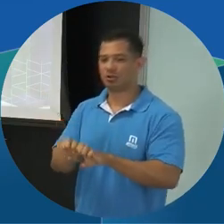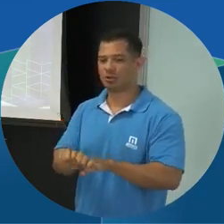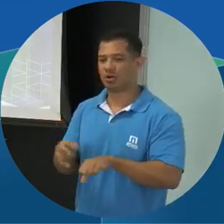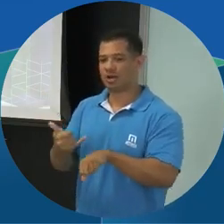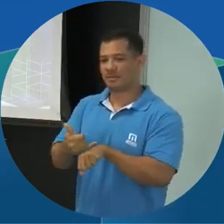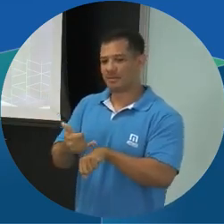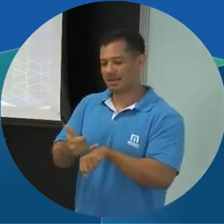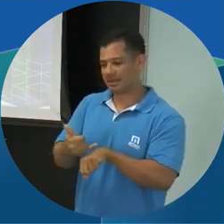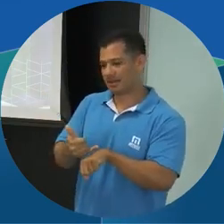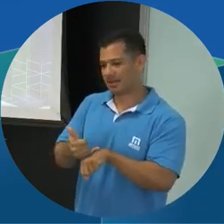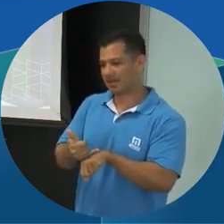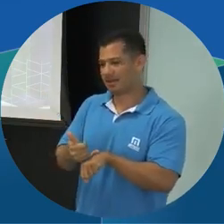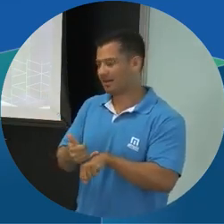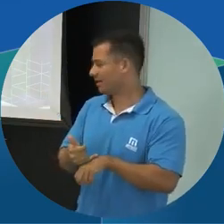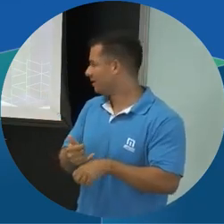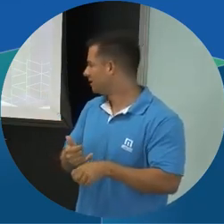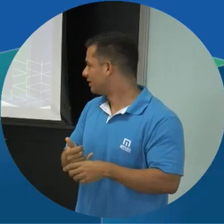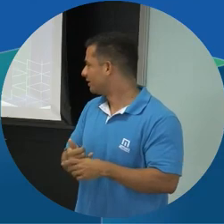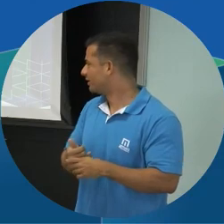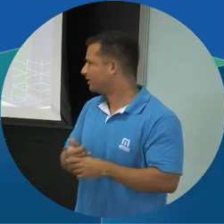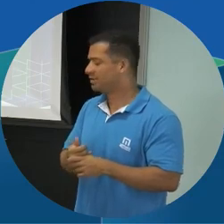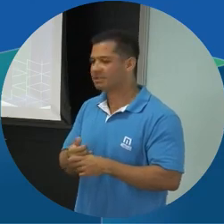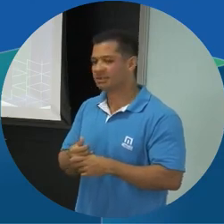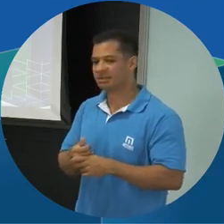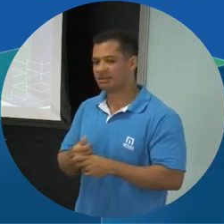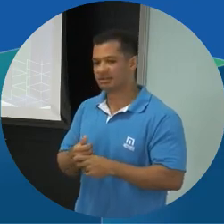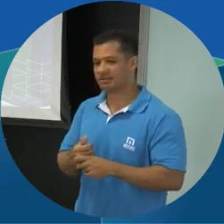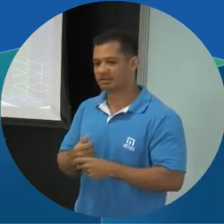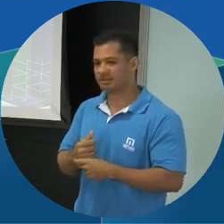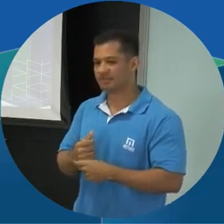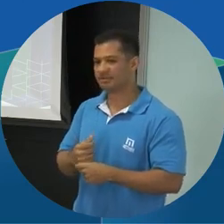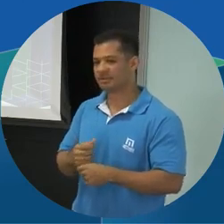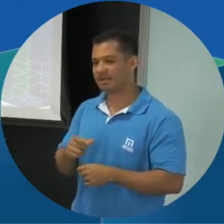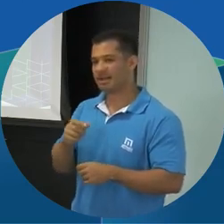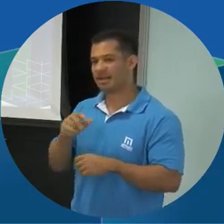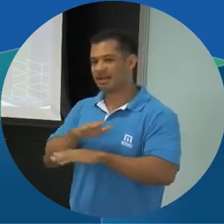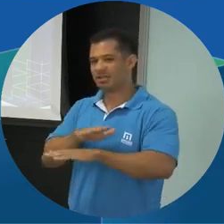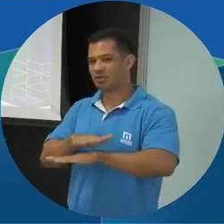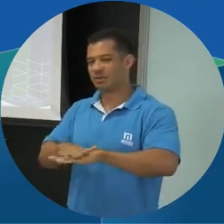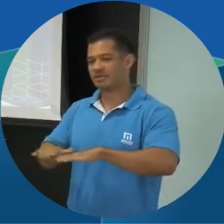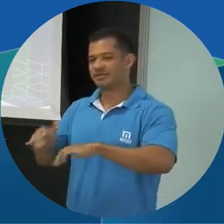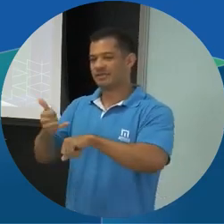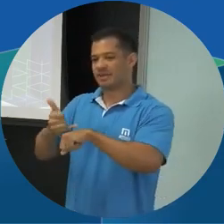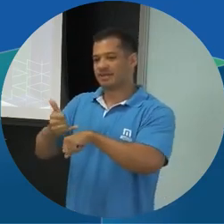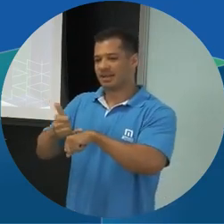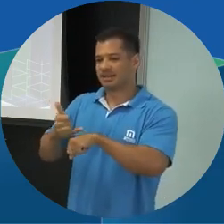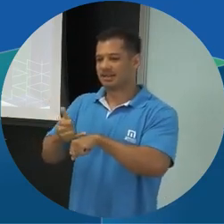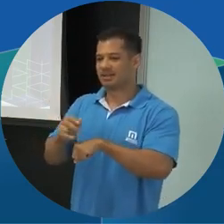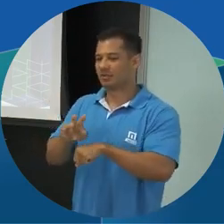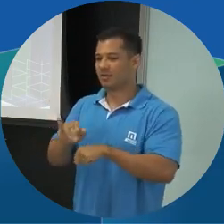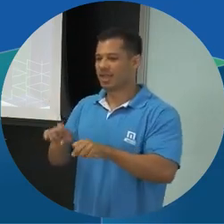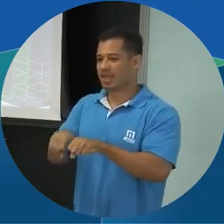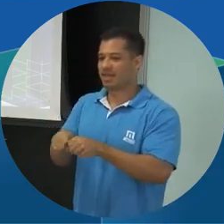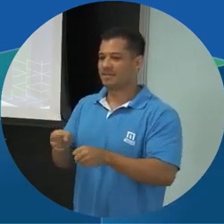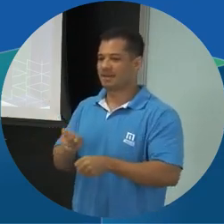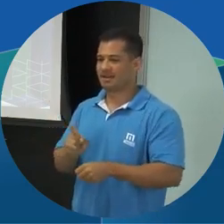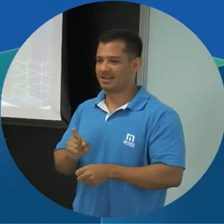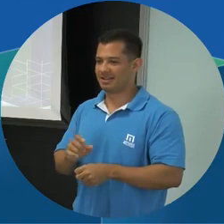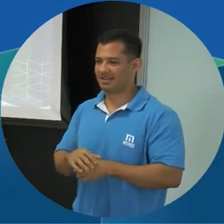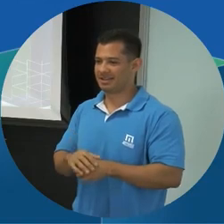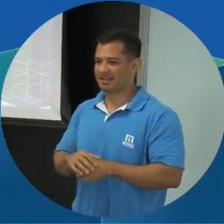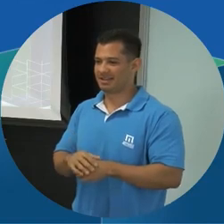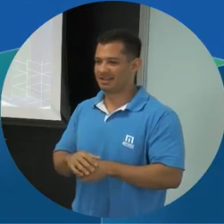danificada por corrosão avançada, essa superfície metálica ela não vai ser danificada. Muito pelo